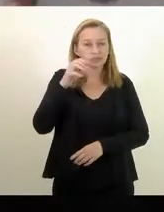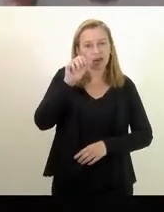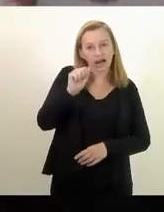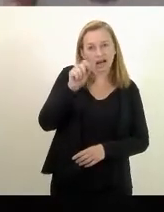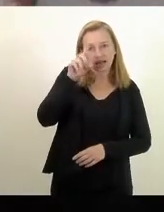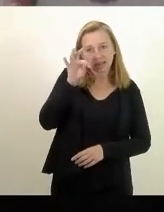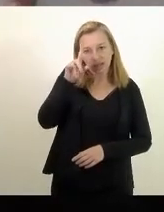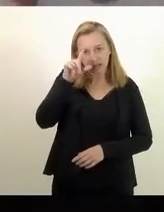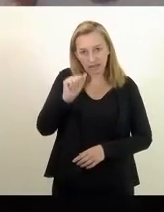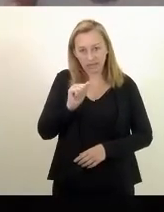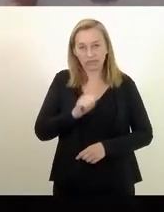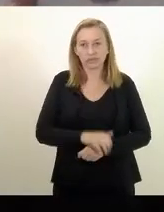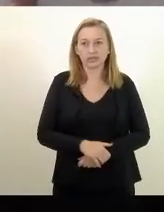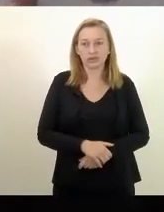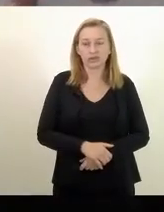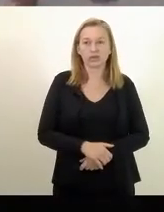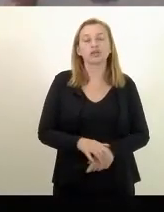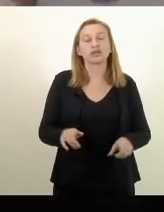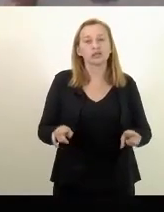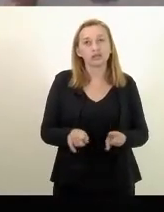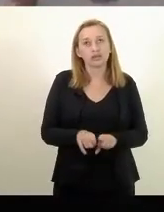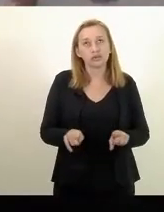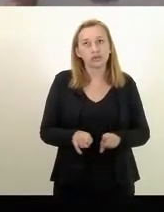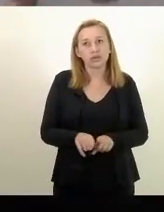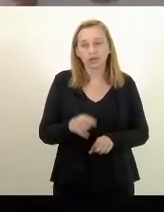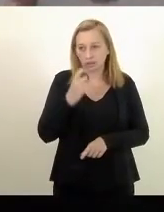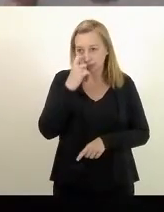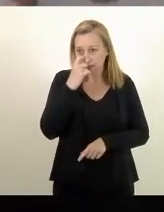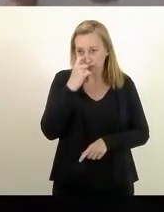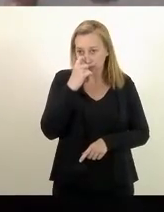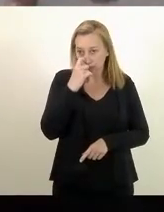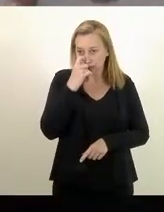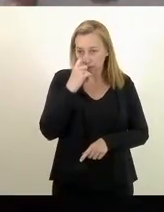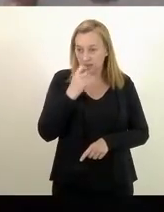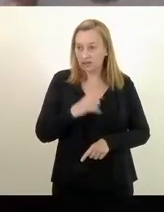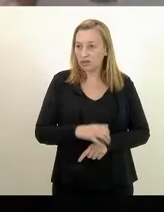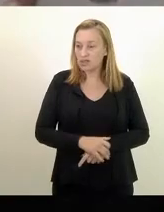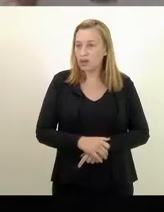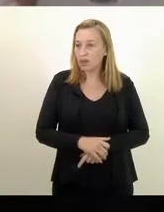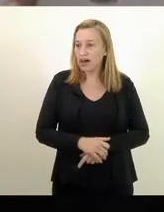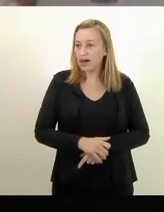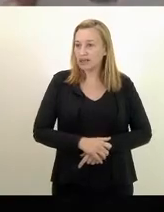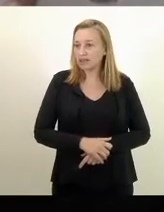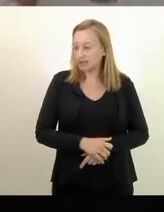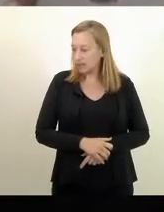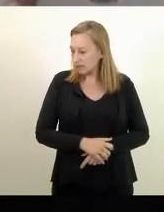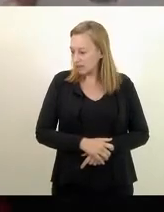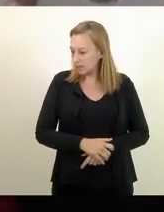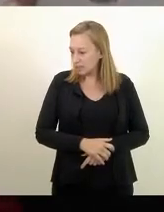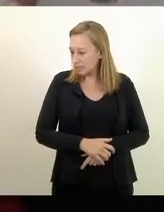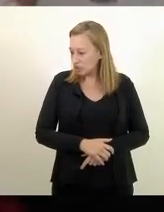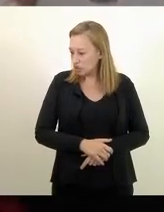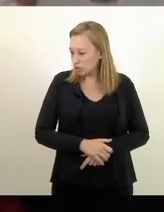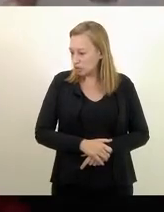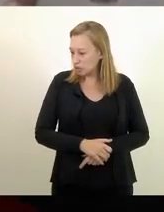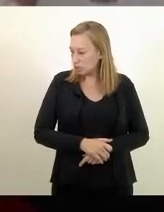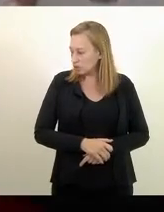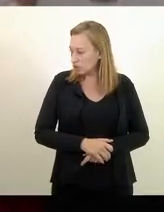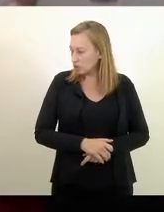Nunes e muito providente para que a gente entenda quando a gente